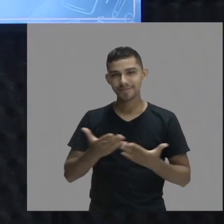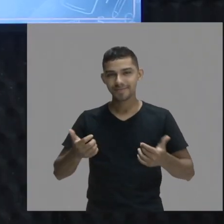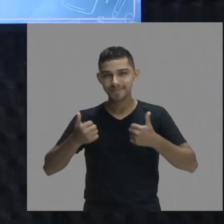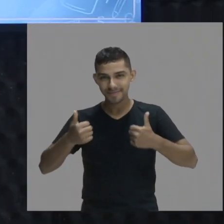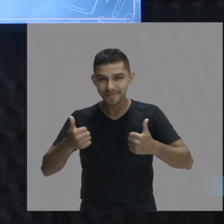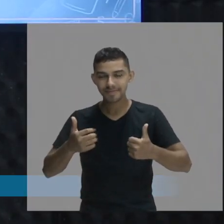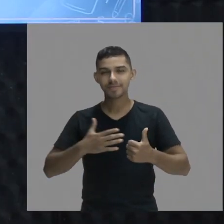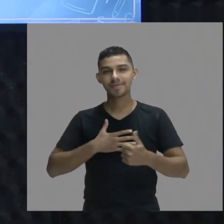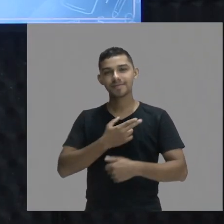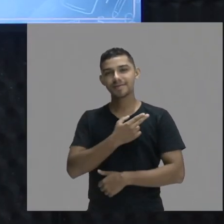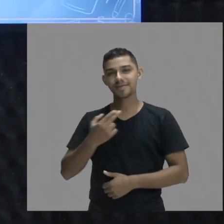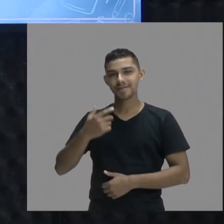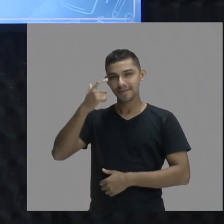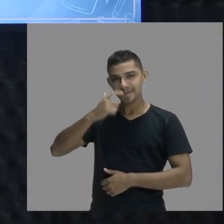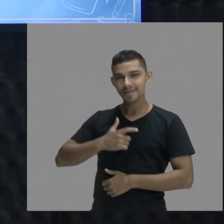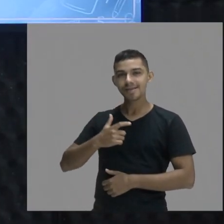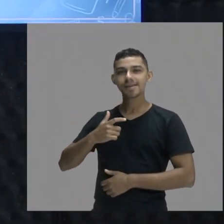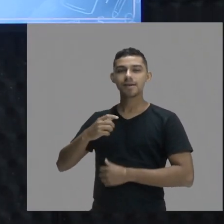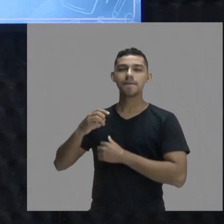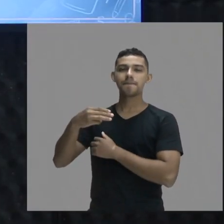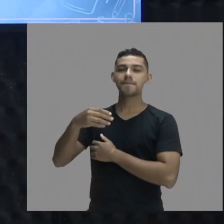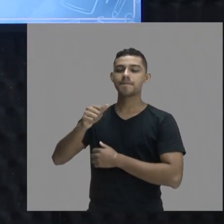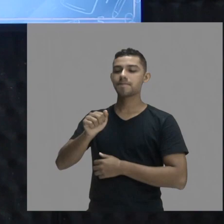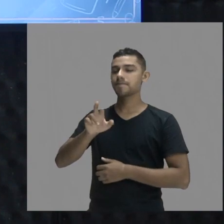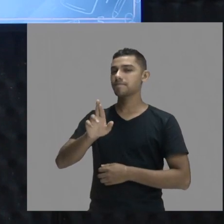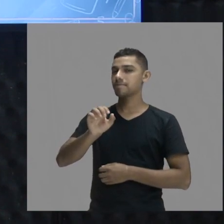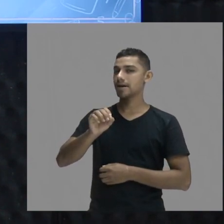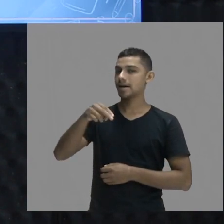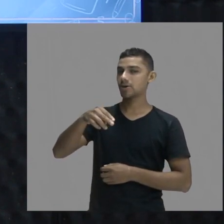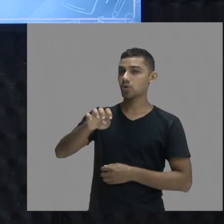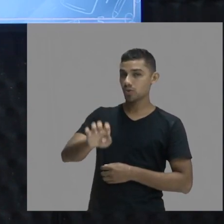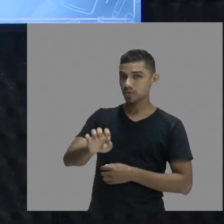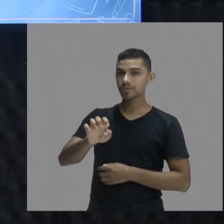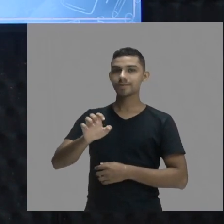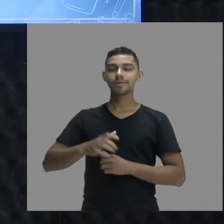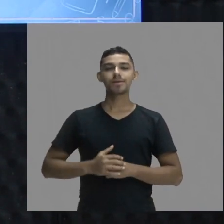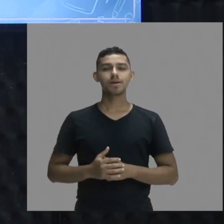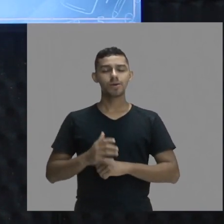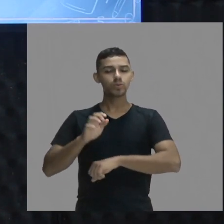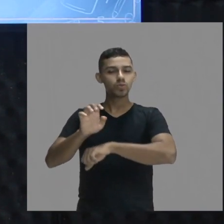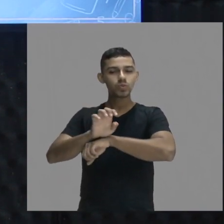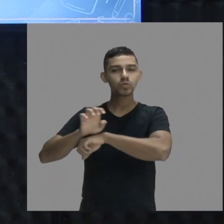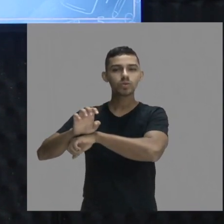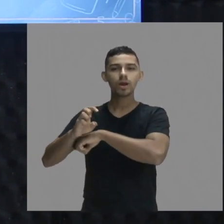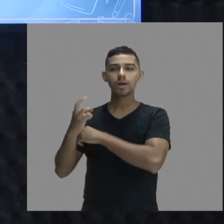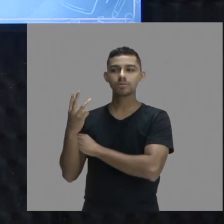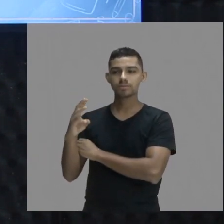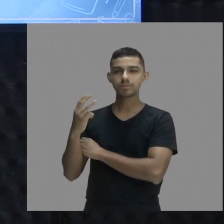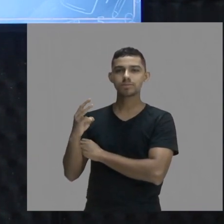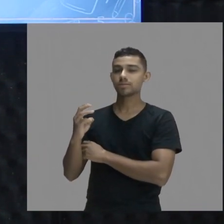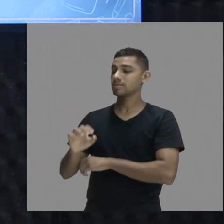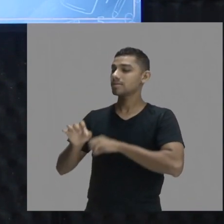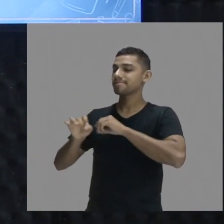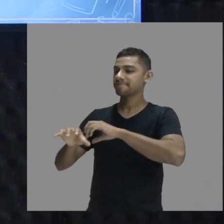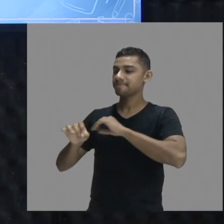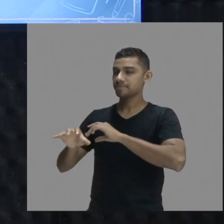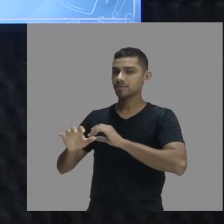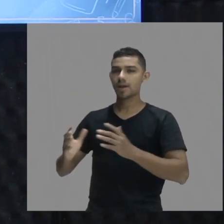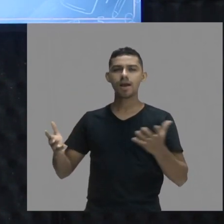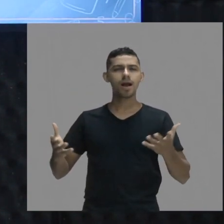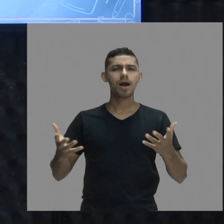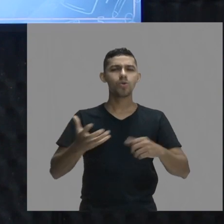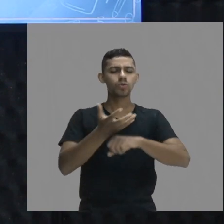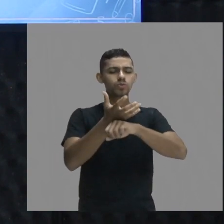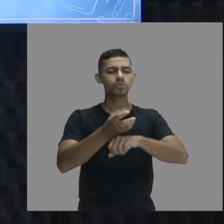Olá, galerinha. Hoje eu sou o professor Maroni Beckman, tá? Sou professor da Rede Estadual de Ensino. E aqui a gente vai falar um pouquinho para vocês